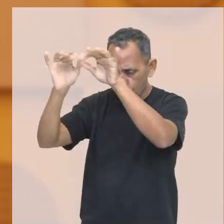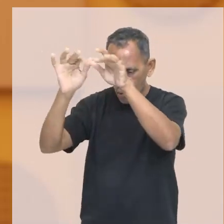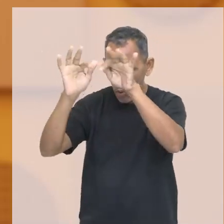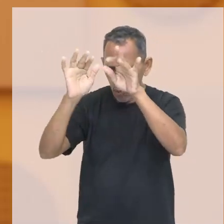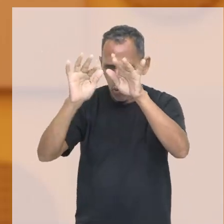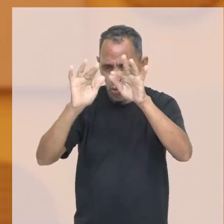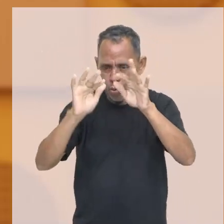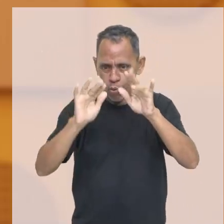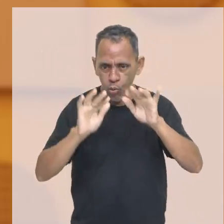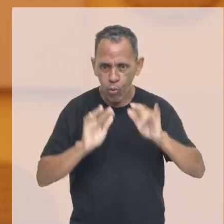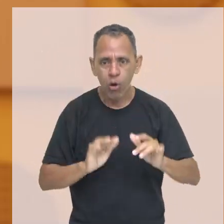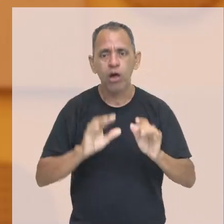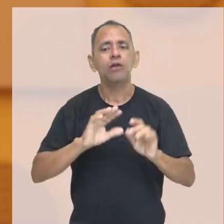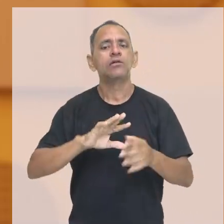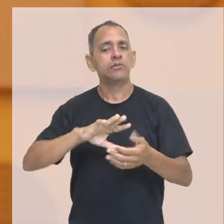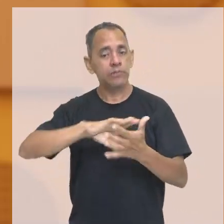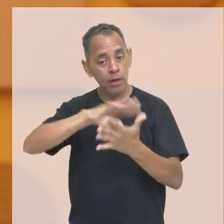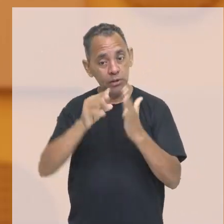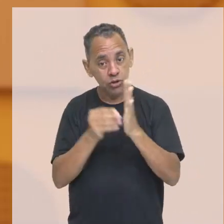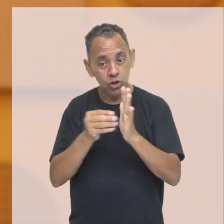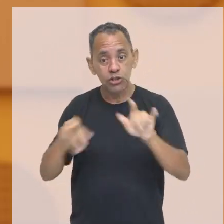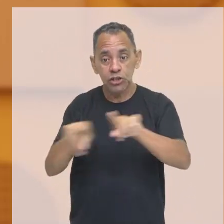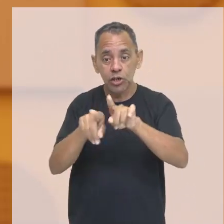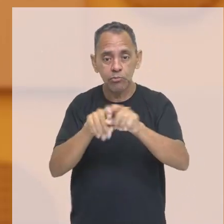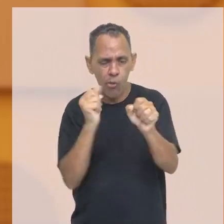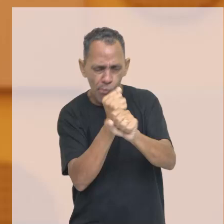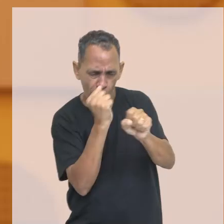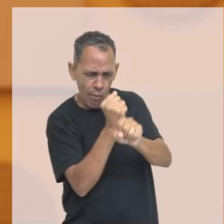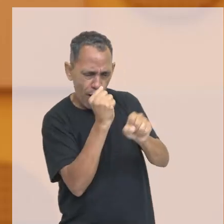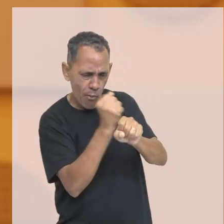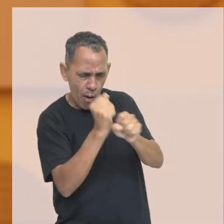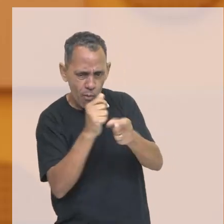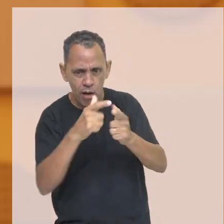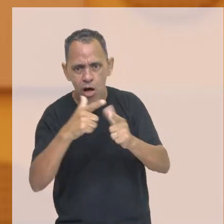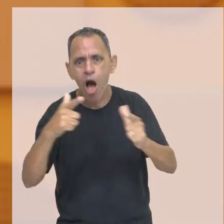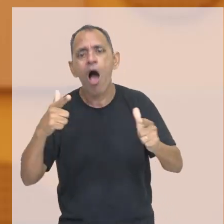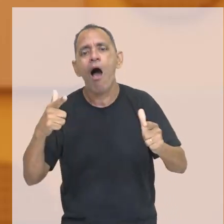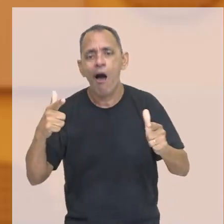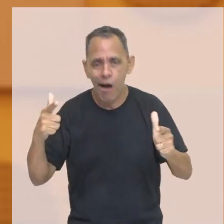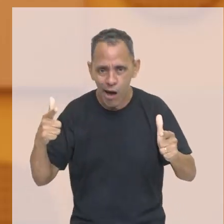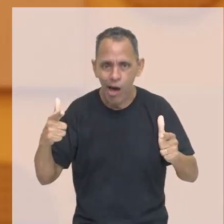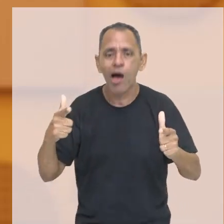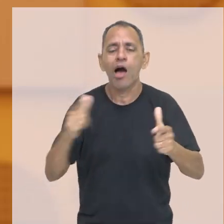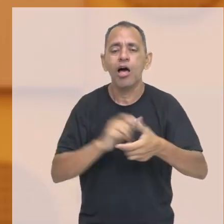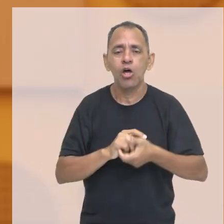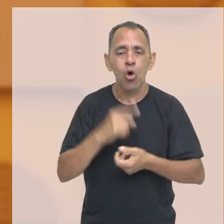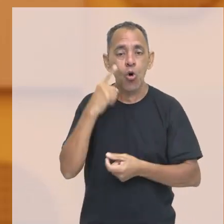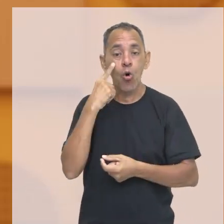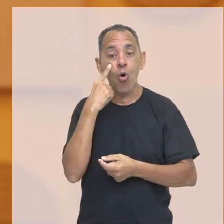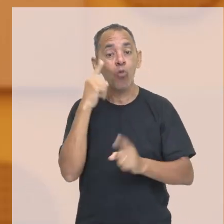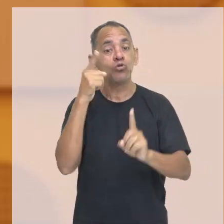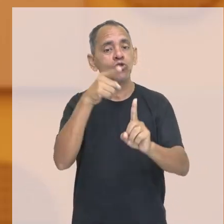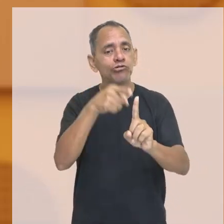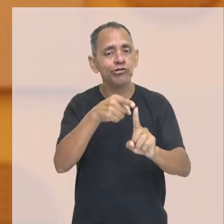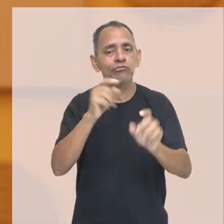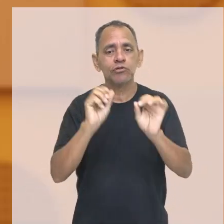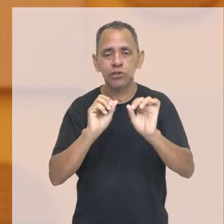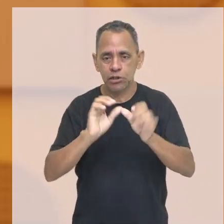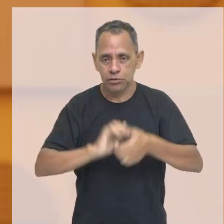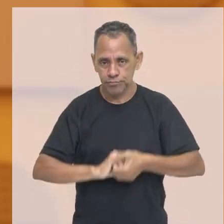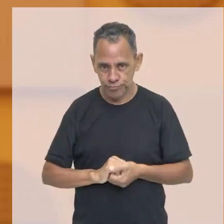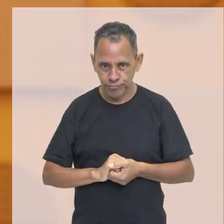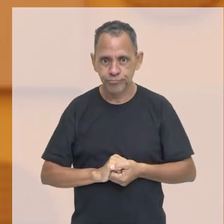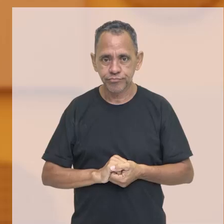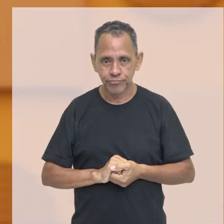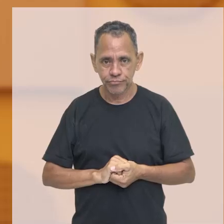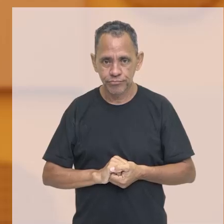de grandes obras para a região, mais uma vez com o intuito de integrar a região. Foi nesse momento, por exemplo,